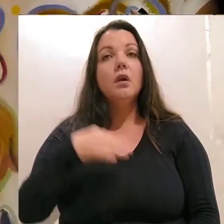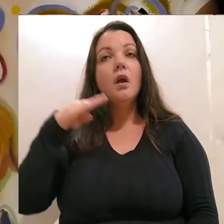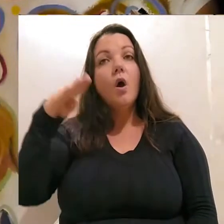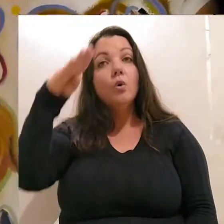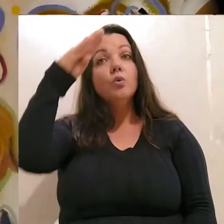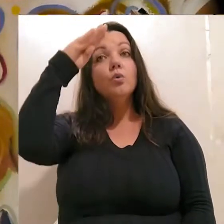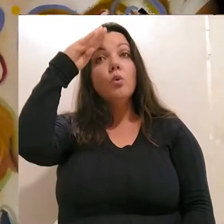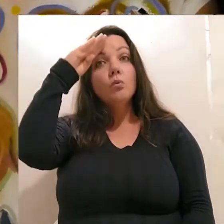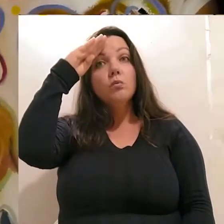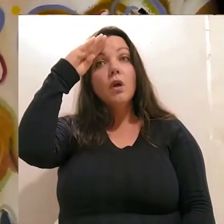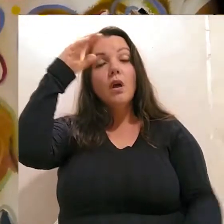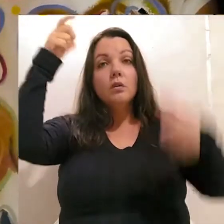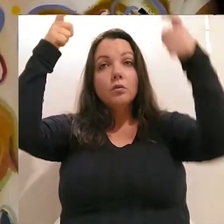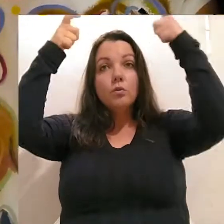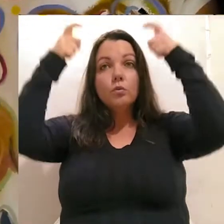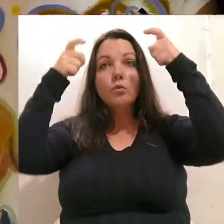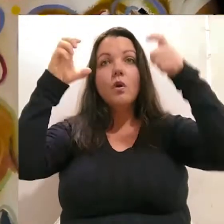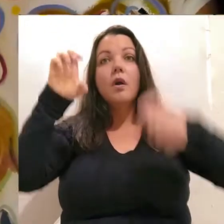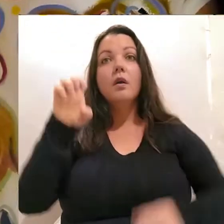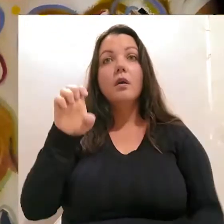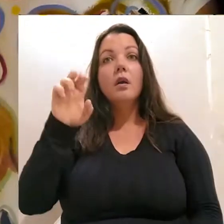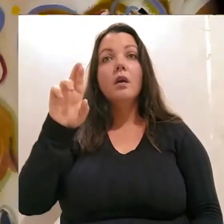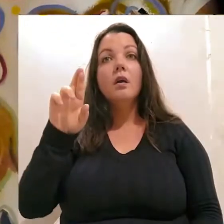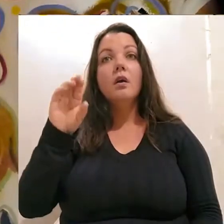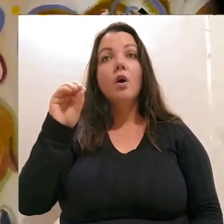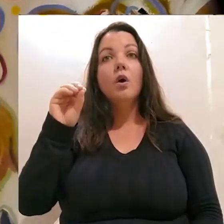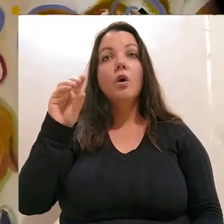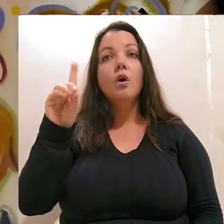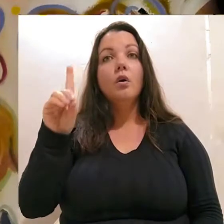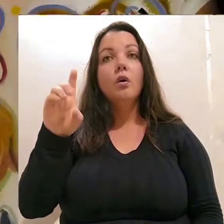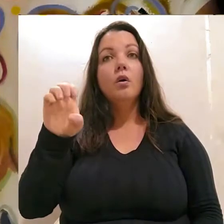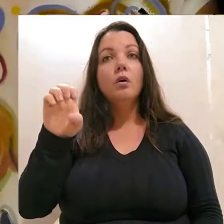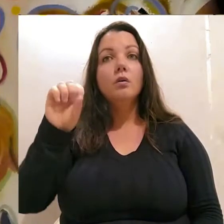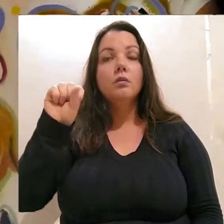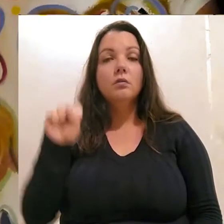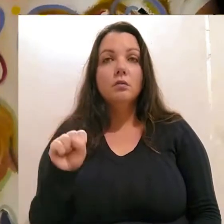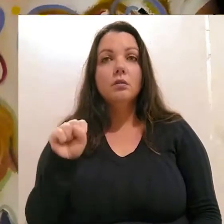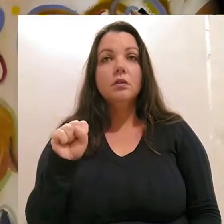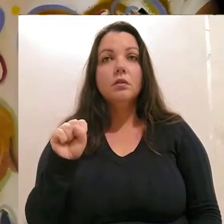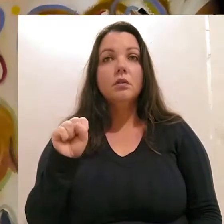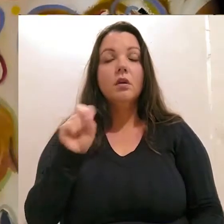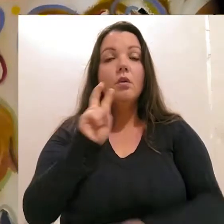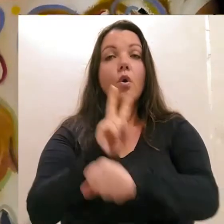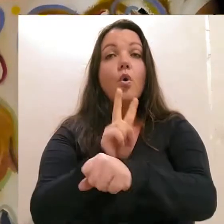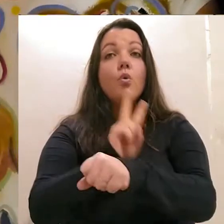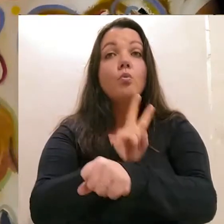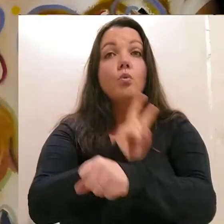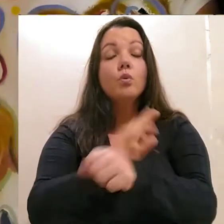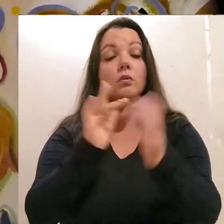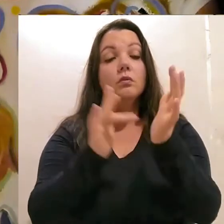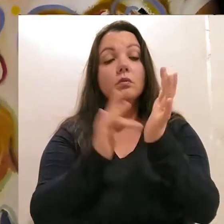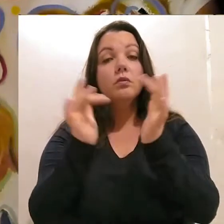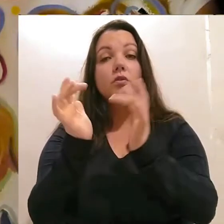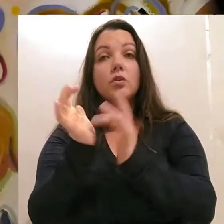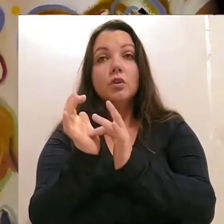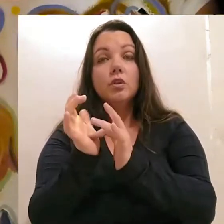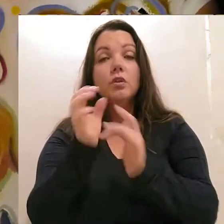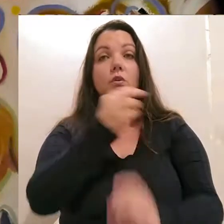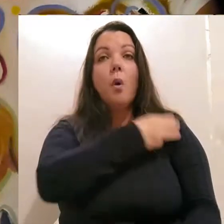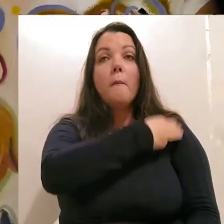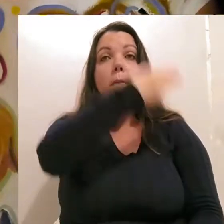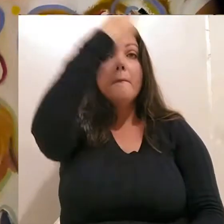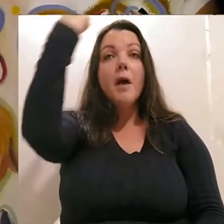Soldados do rei Herodes né que sentou e para proteger Jesus né